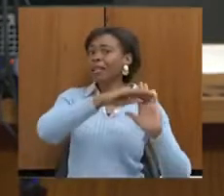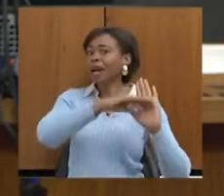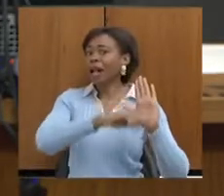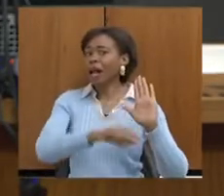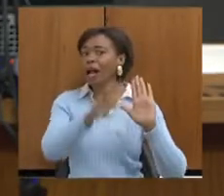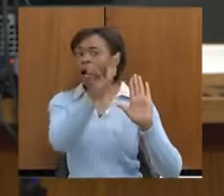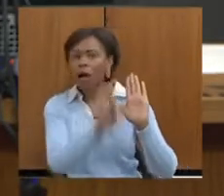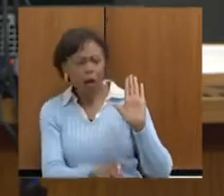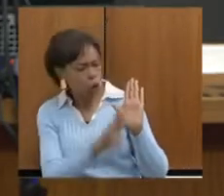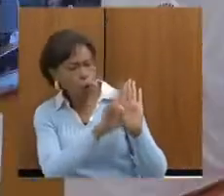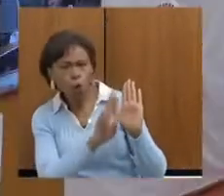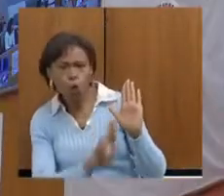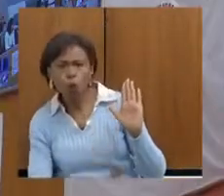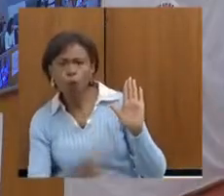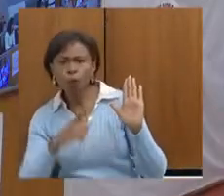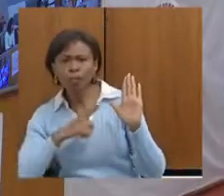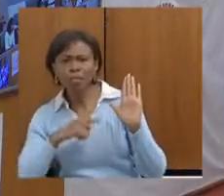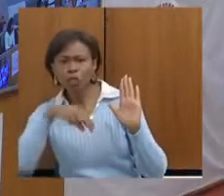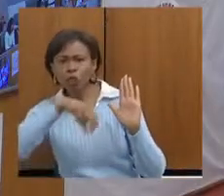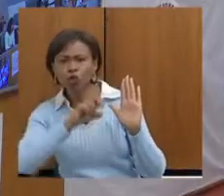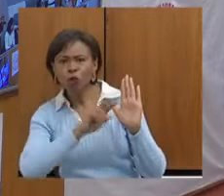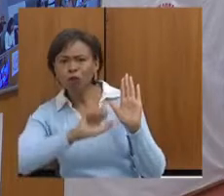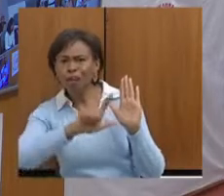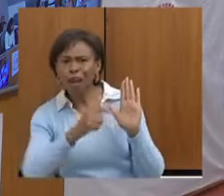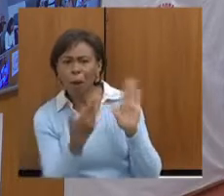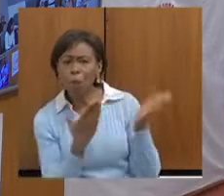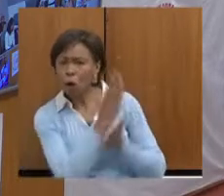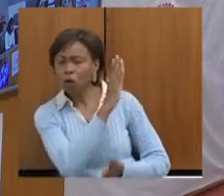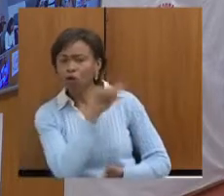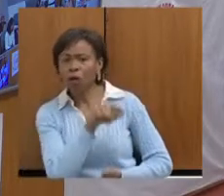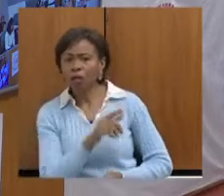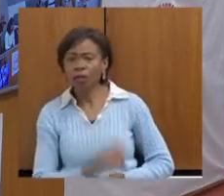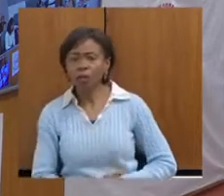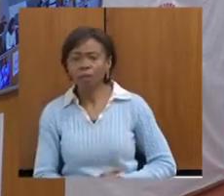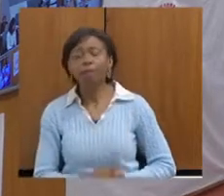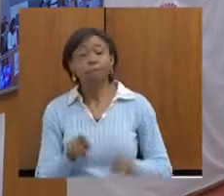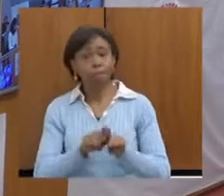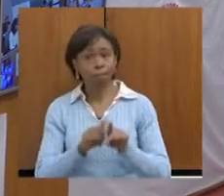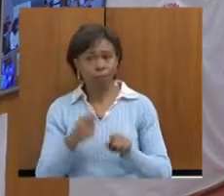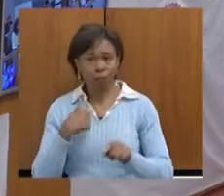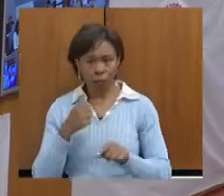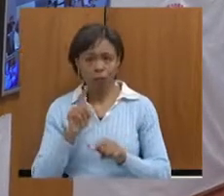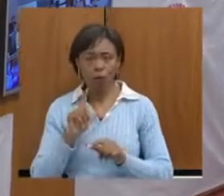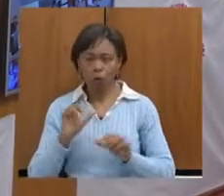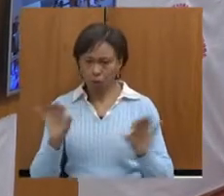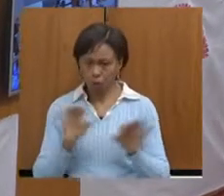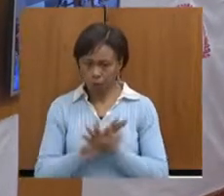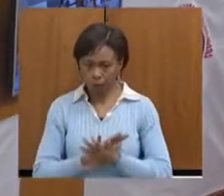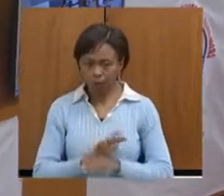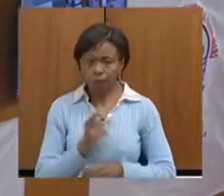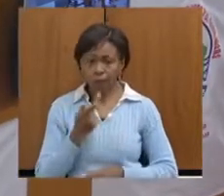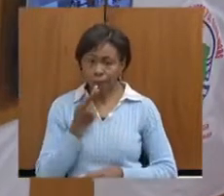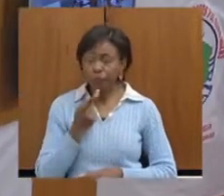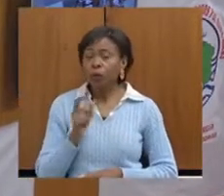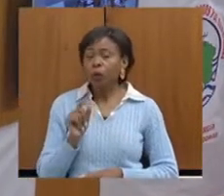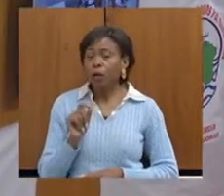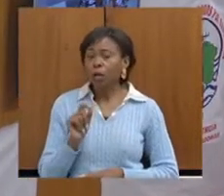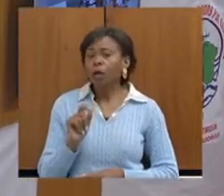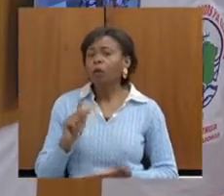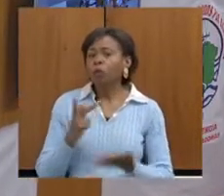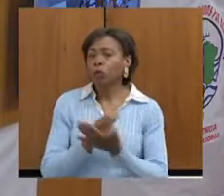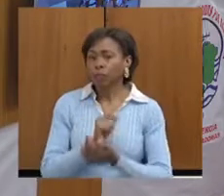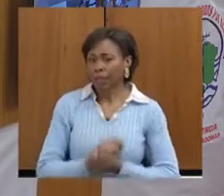da novel como aprovada outra coisa toma a minha fala é o que que acontece